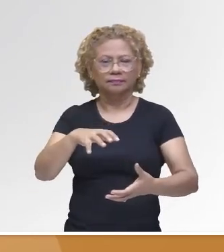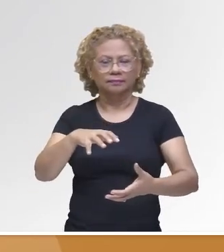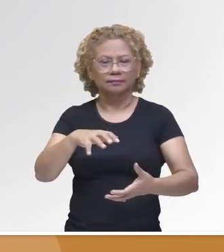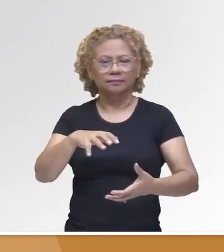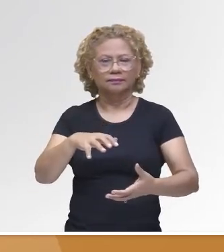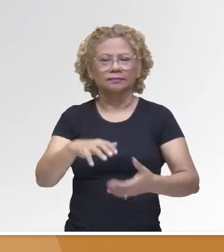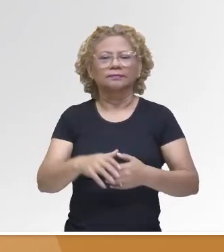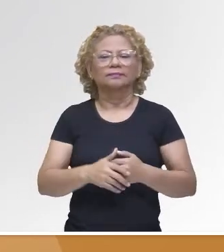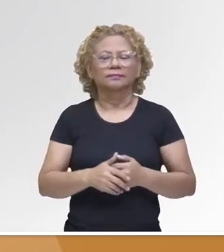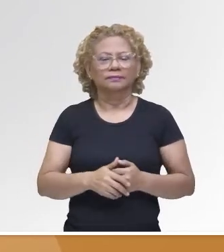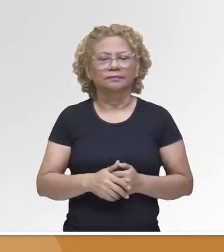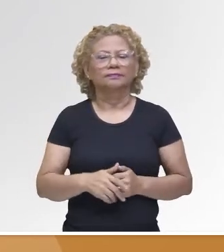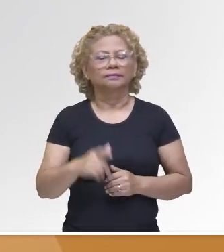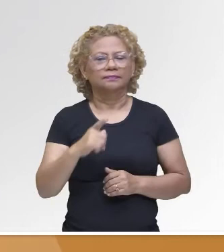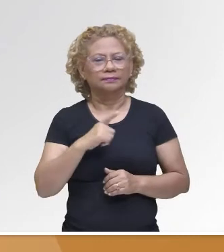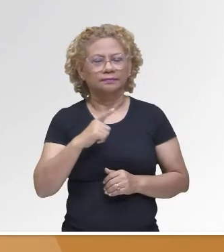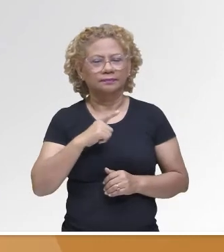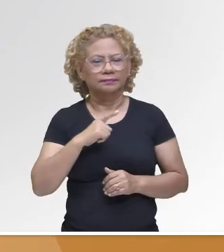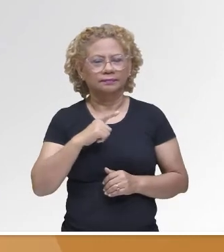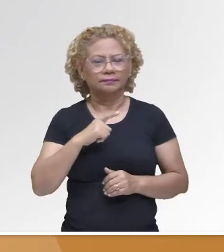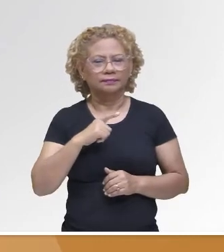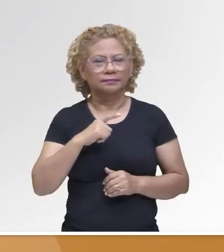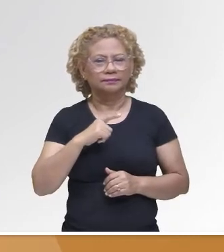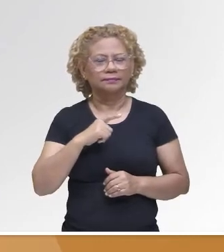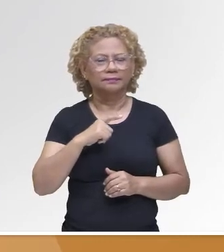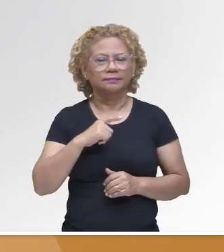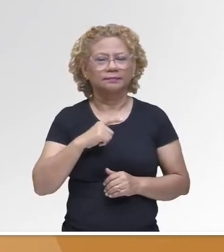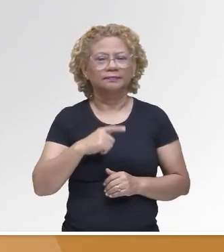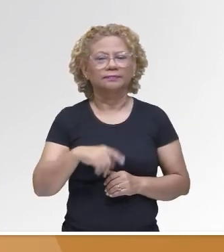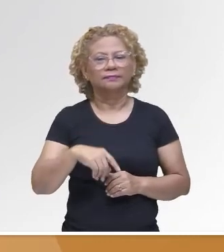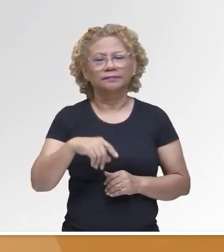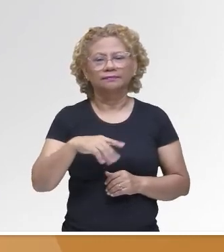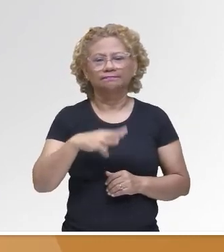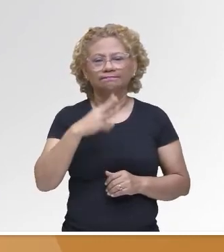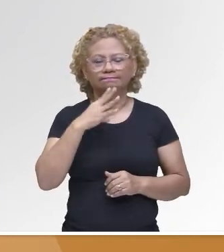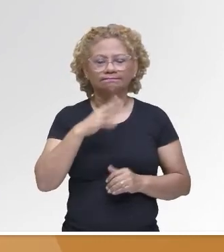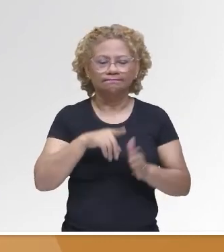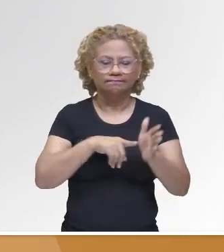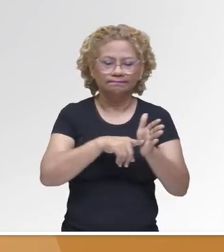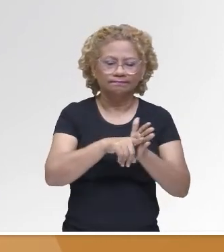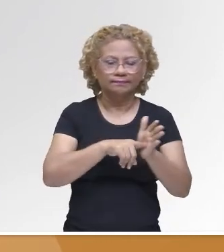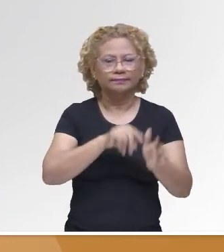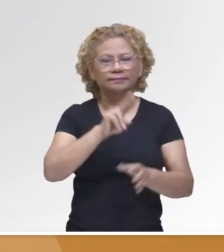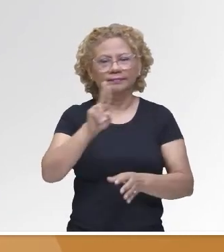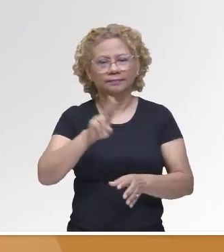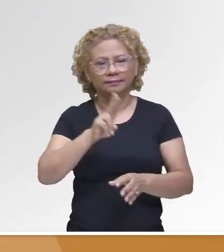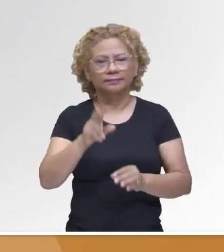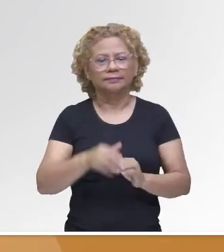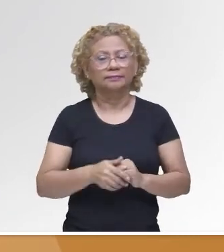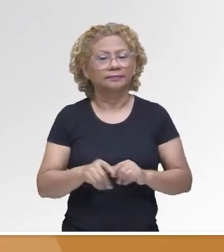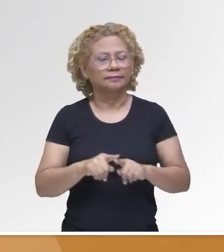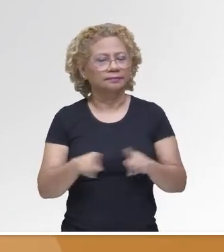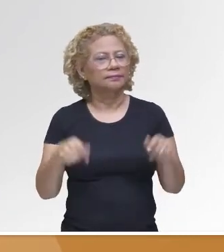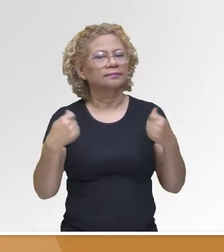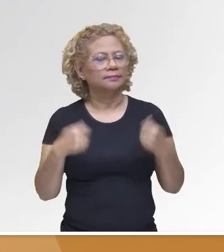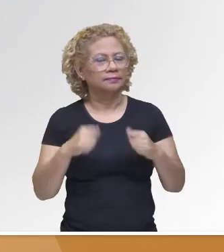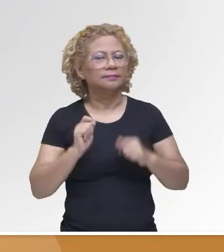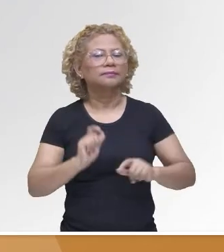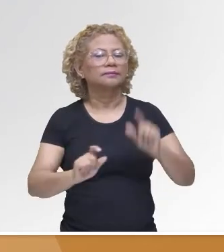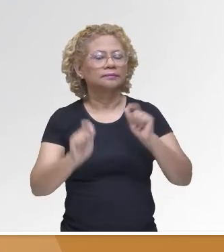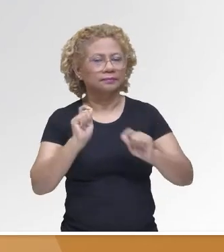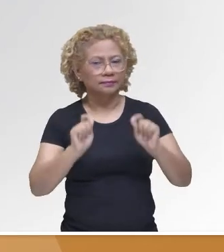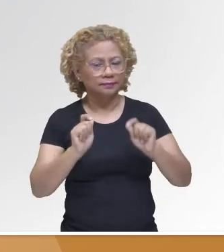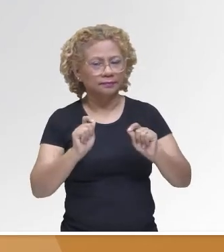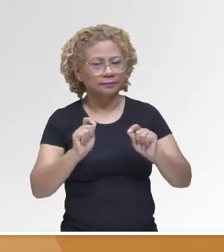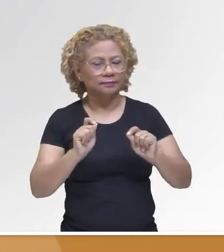produzir conhecimento. Pesquisa. Agora, é necessário que haja o quê? Um